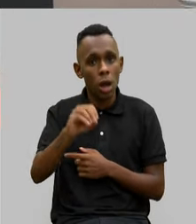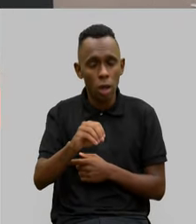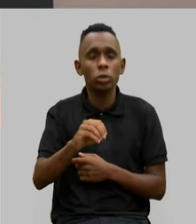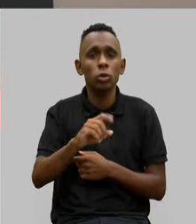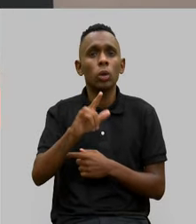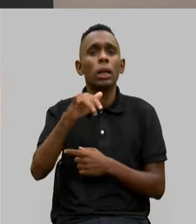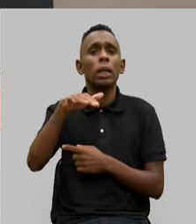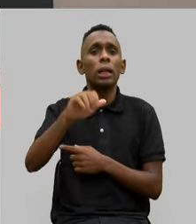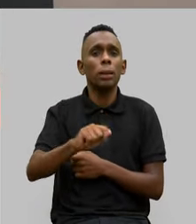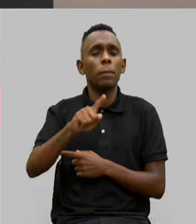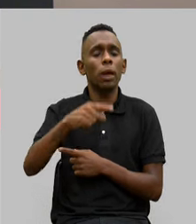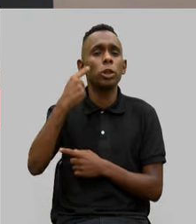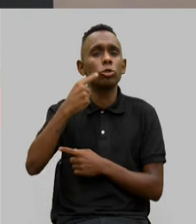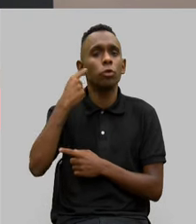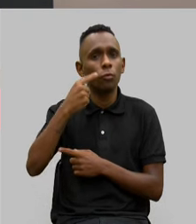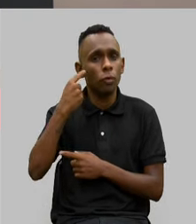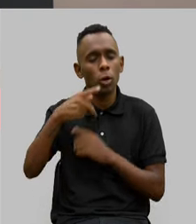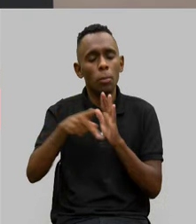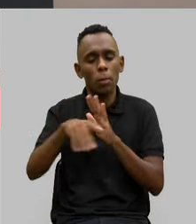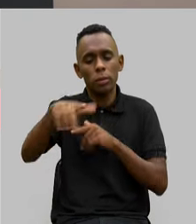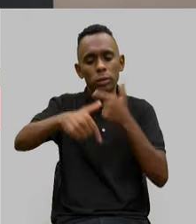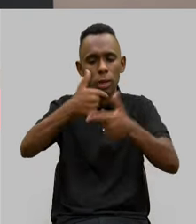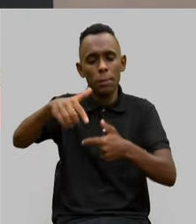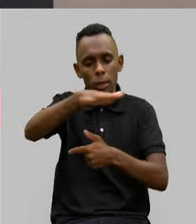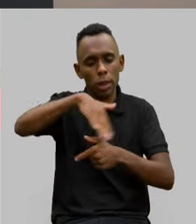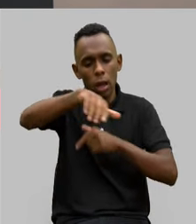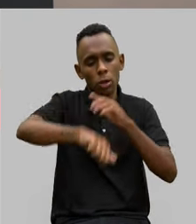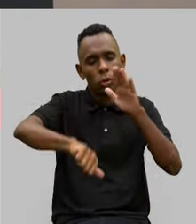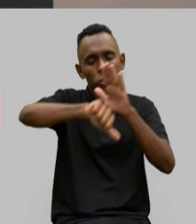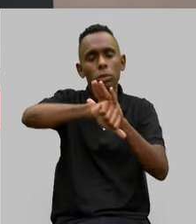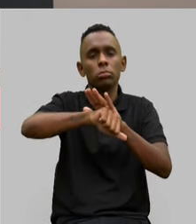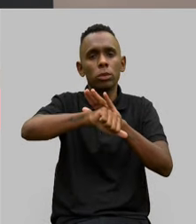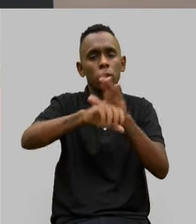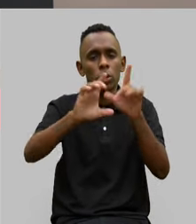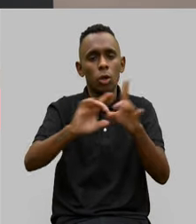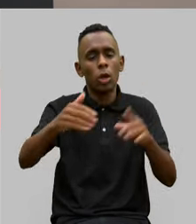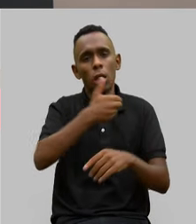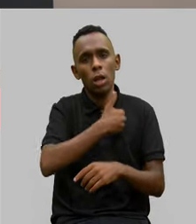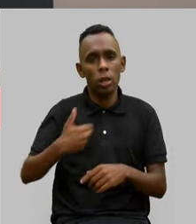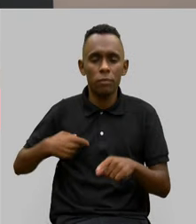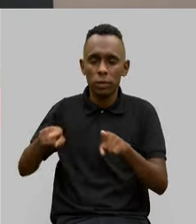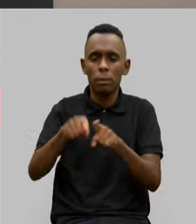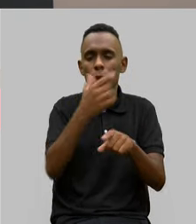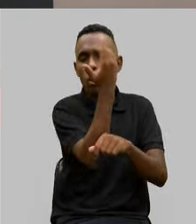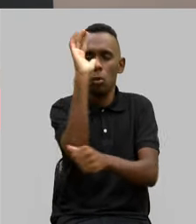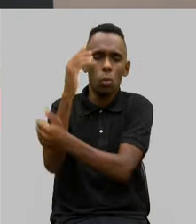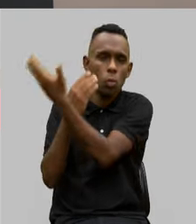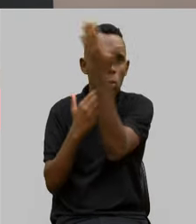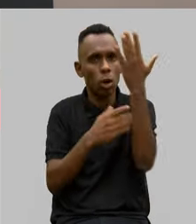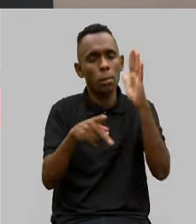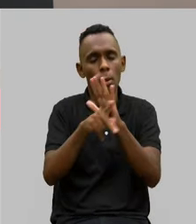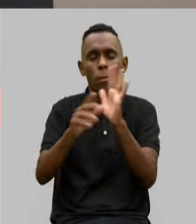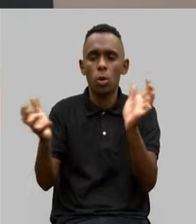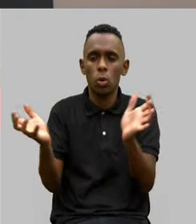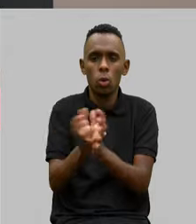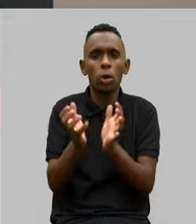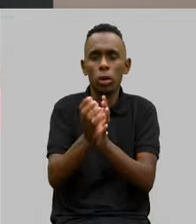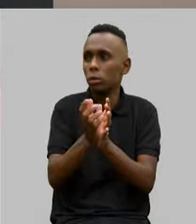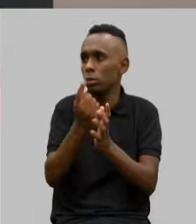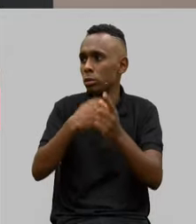Lima advogado com atuação em Direito criminal públic e ambiental integrante da rede